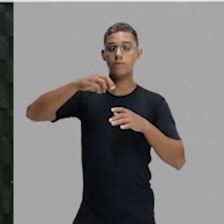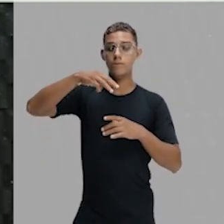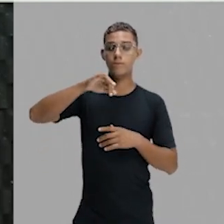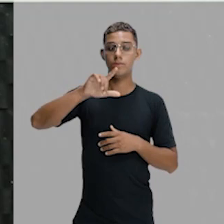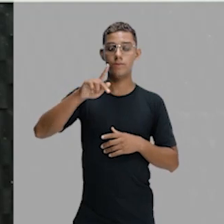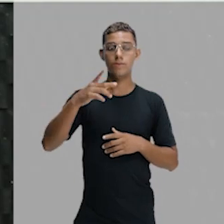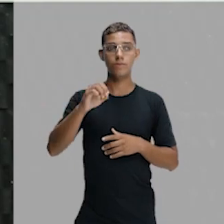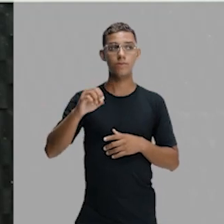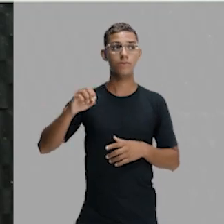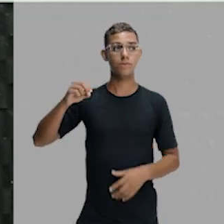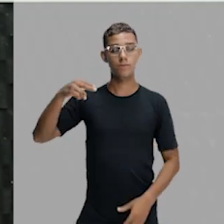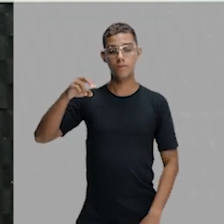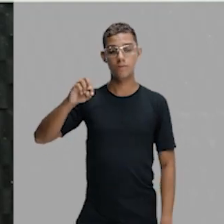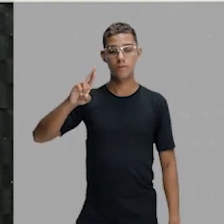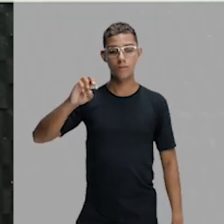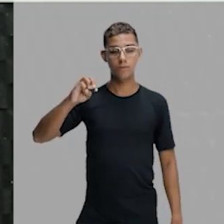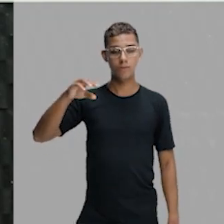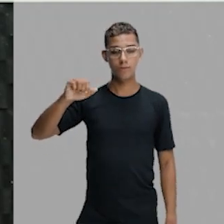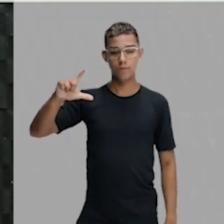vai ser milho